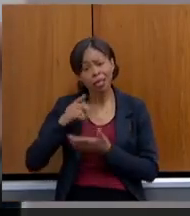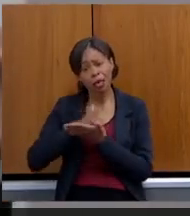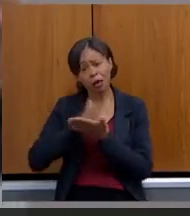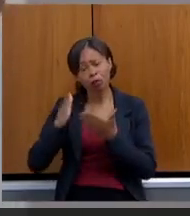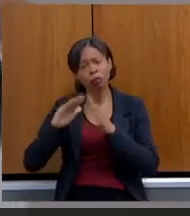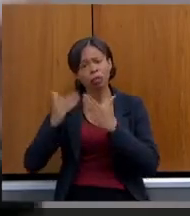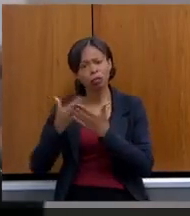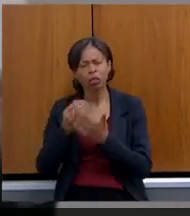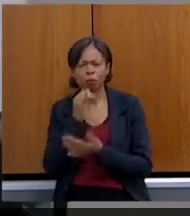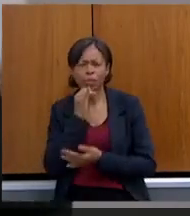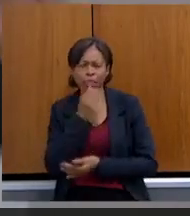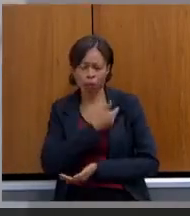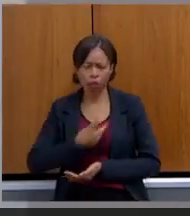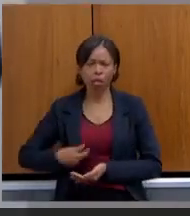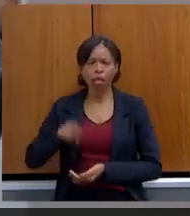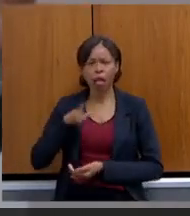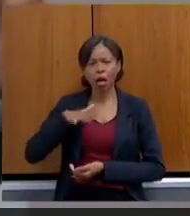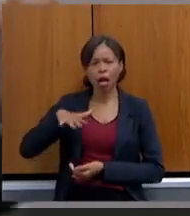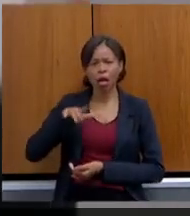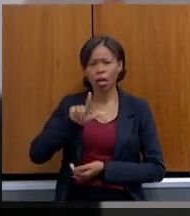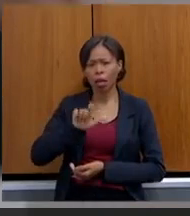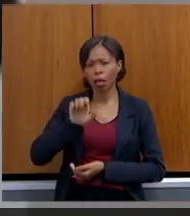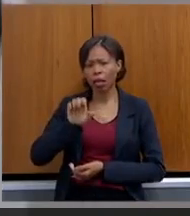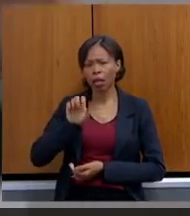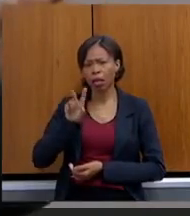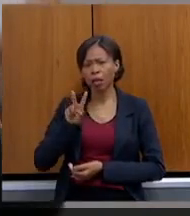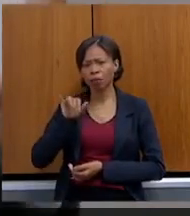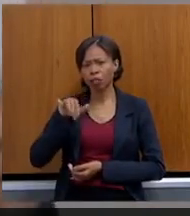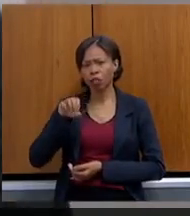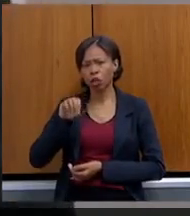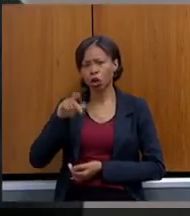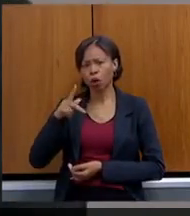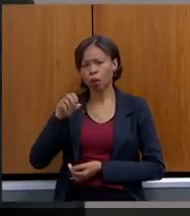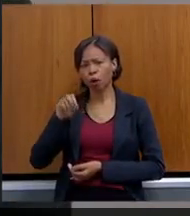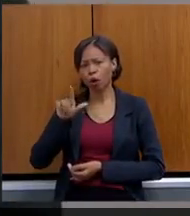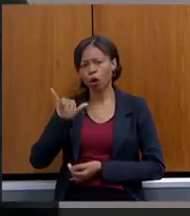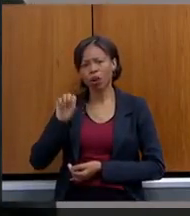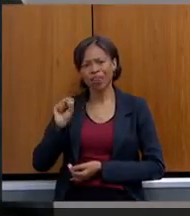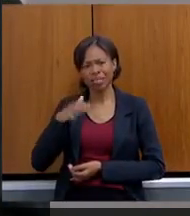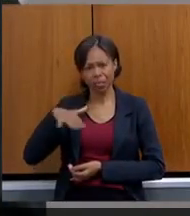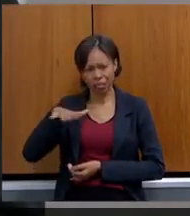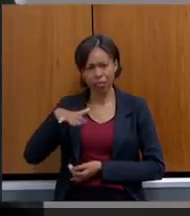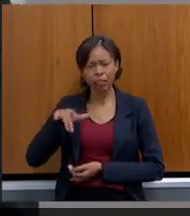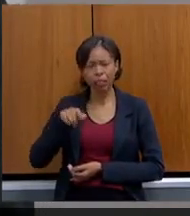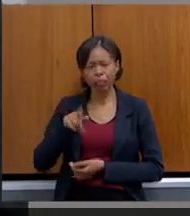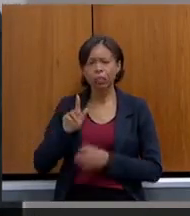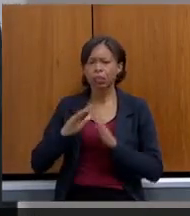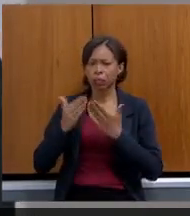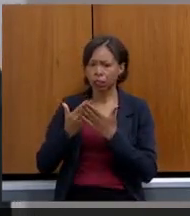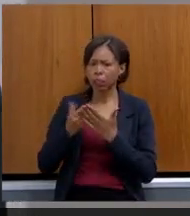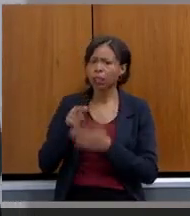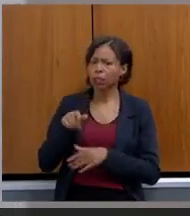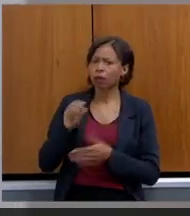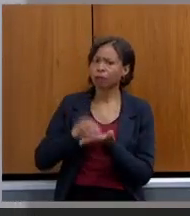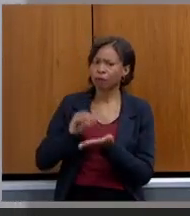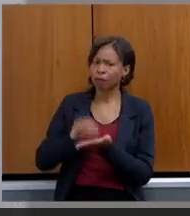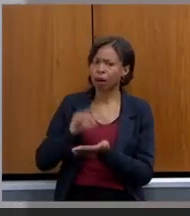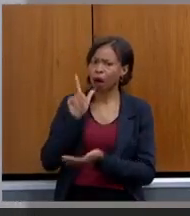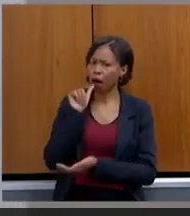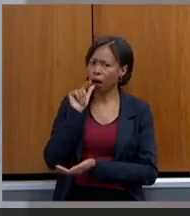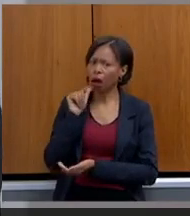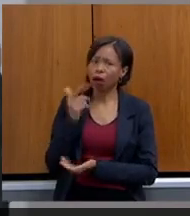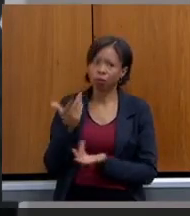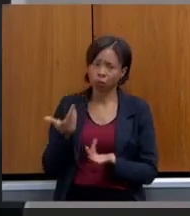da localidade levinópolis em Januária na Aqui também está sem água até